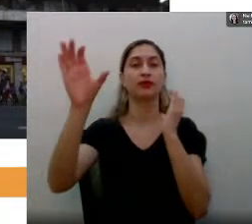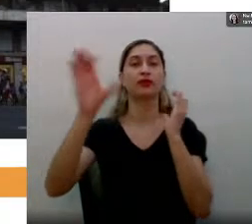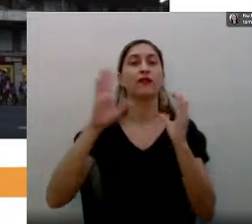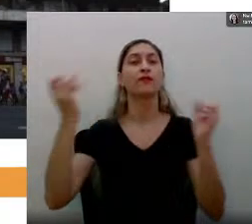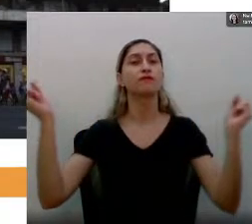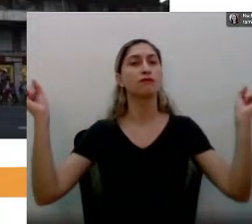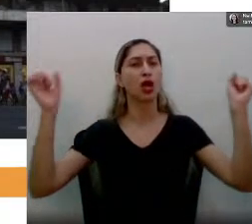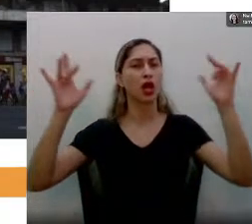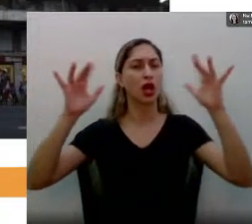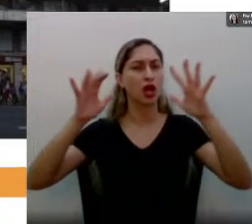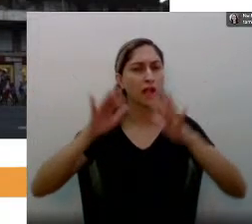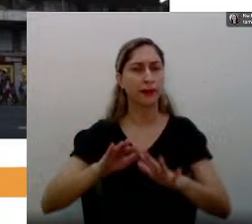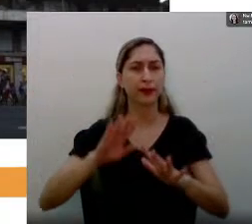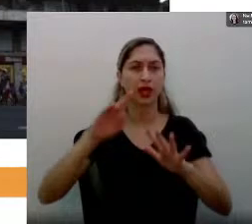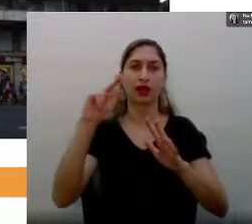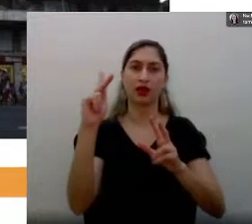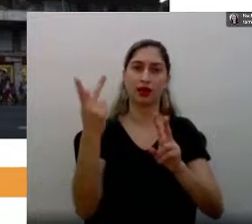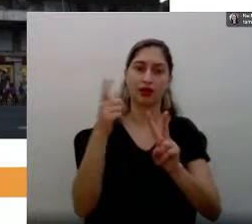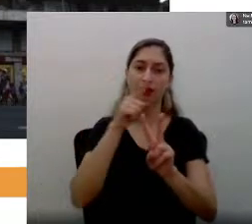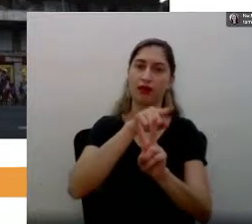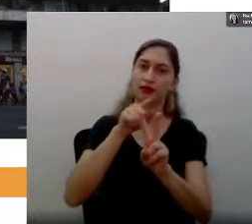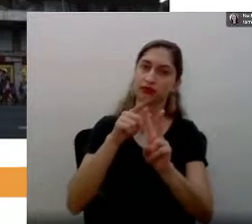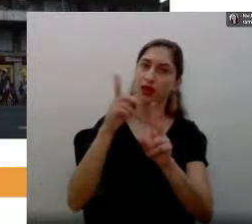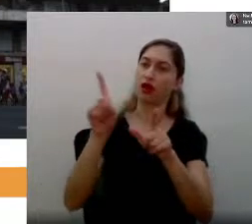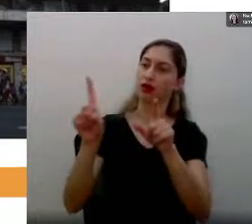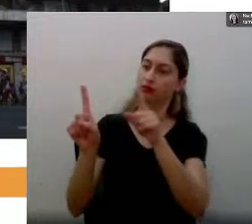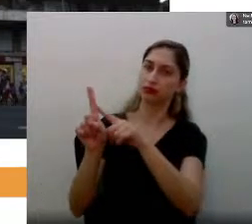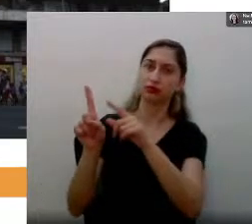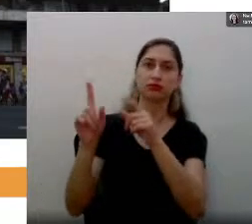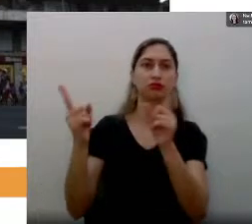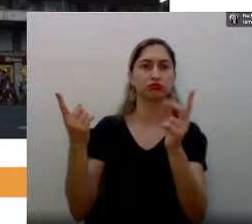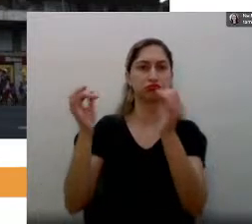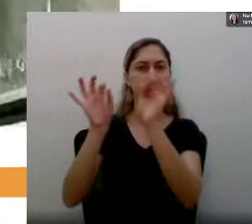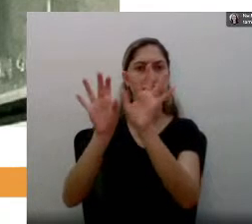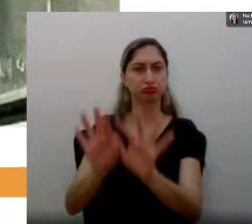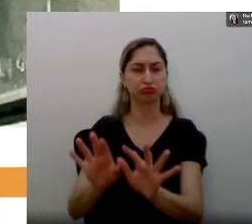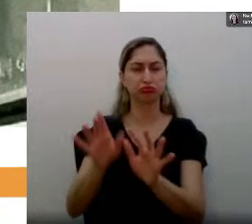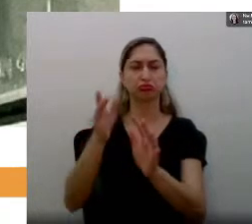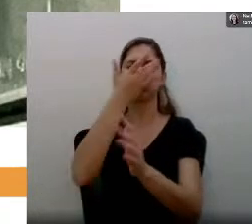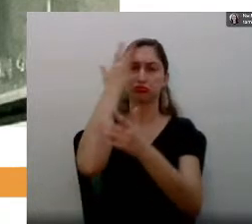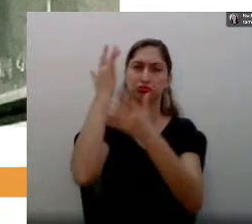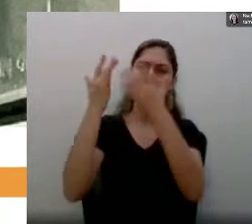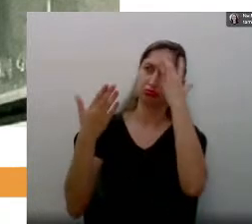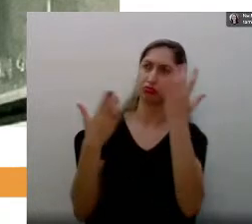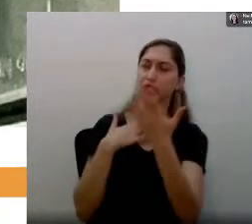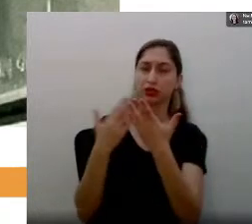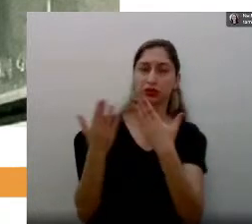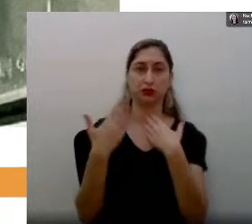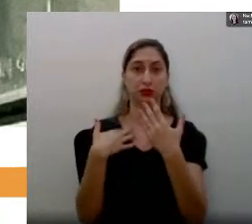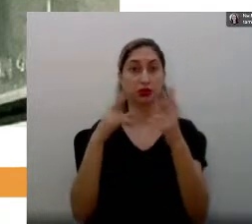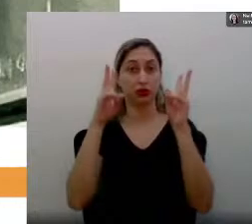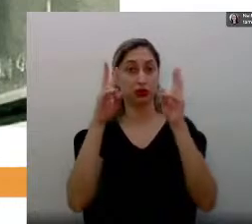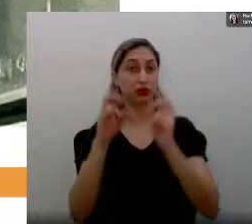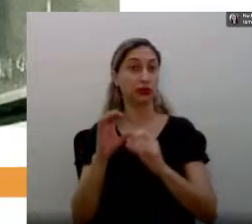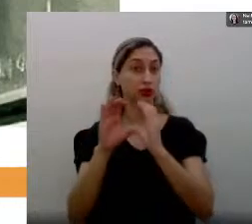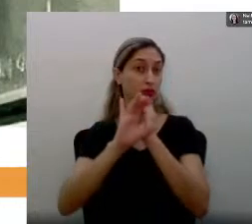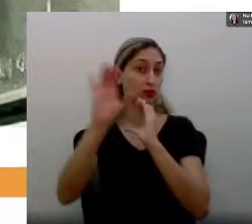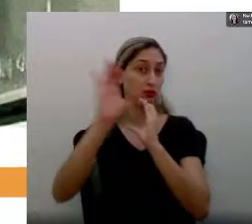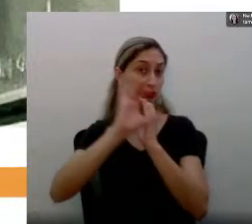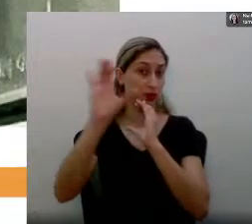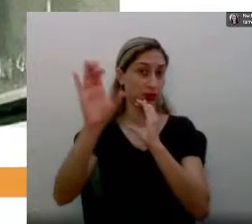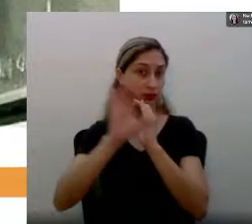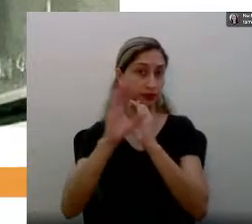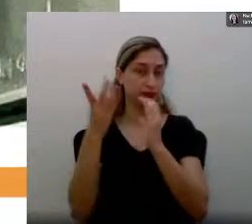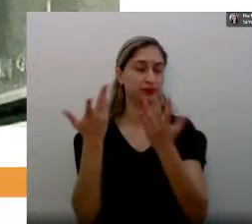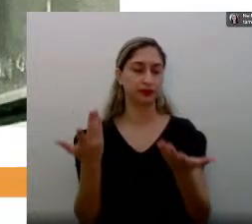sua amiga se encontrava nessa sala para poder fazer o que falar de astronomia tá então com isso né